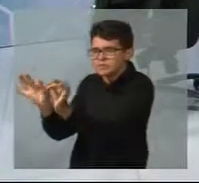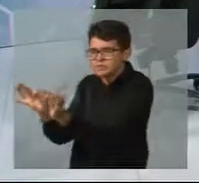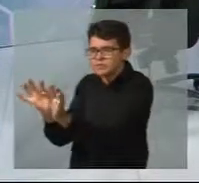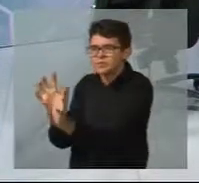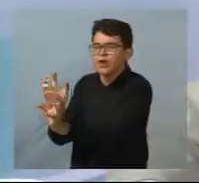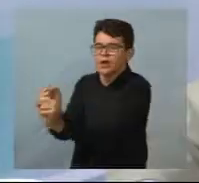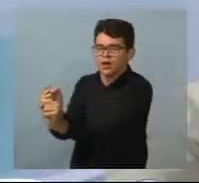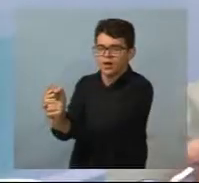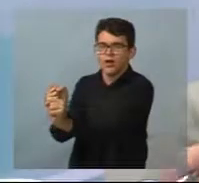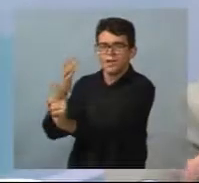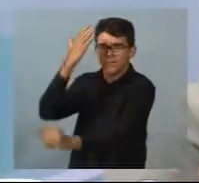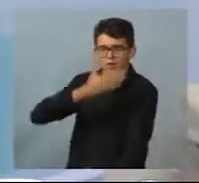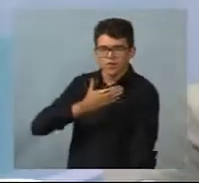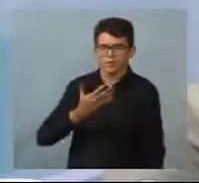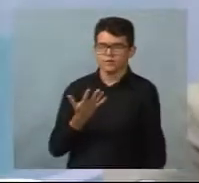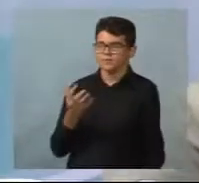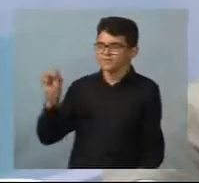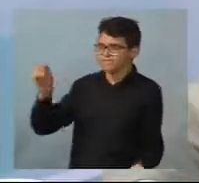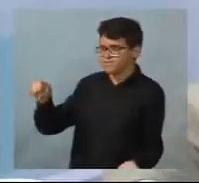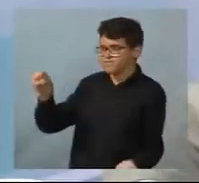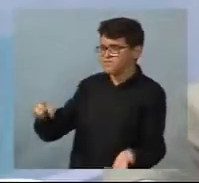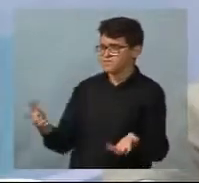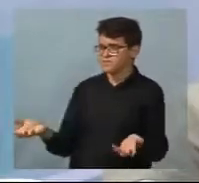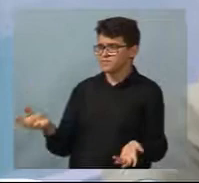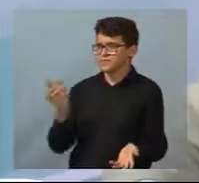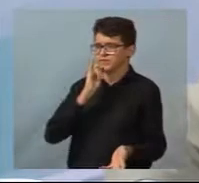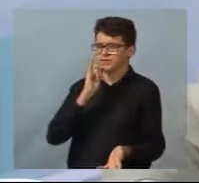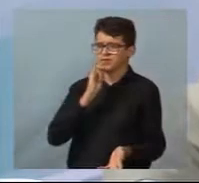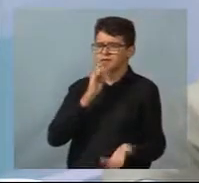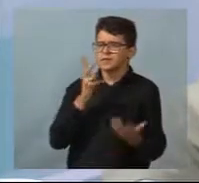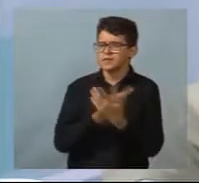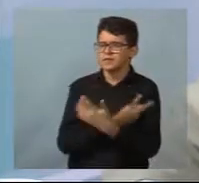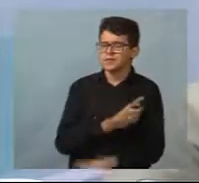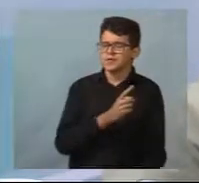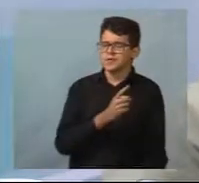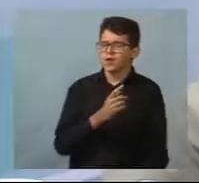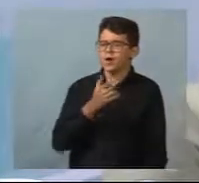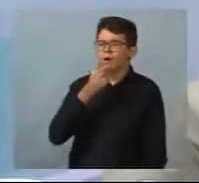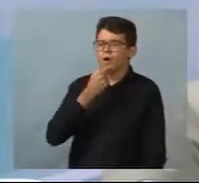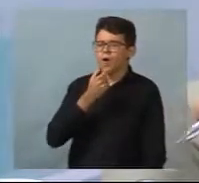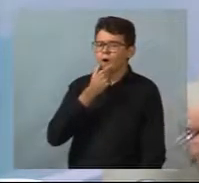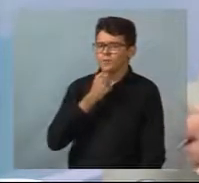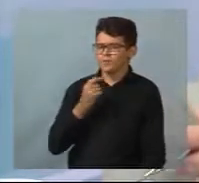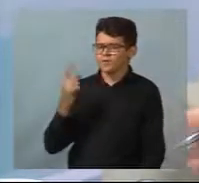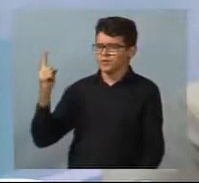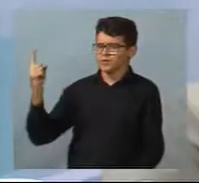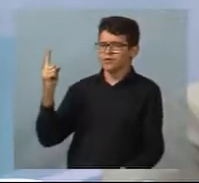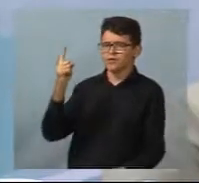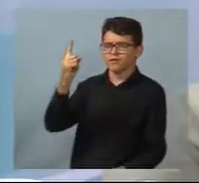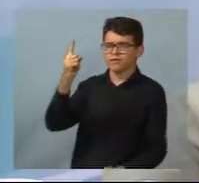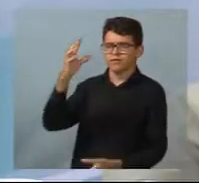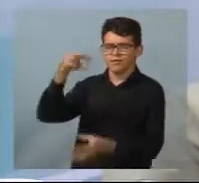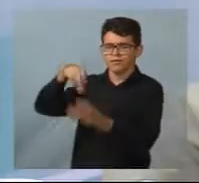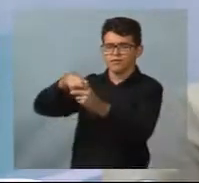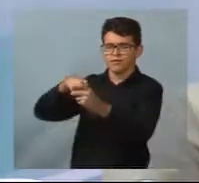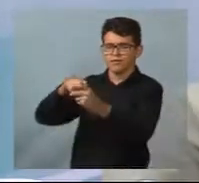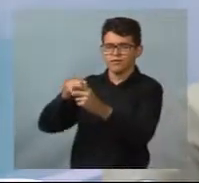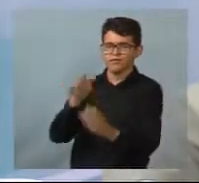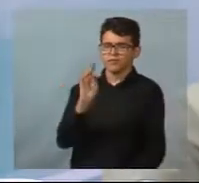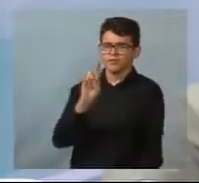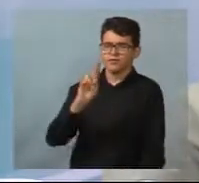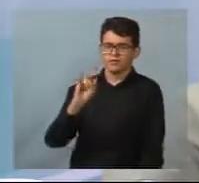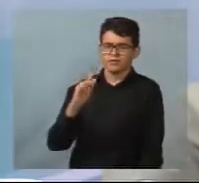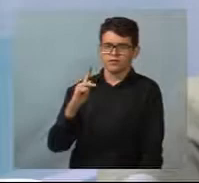estar feito um corretor de imóveis, vendendo um apartamento a uma pessoa qualquer, não é? O próprio Léo, todas as